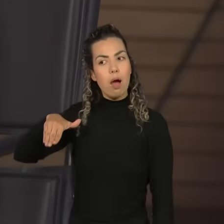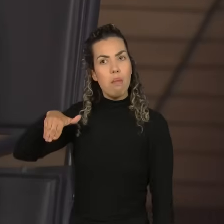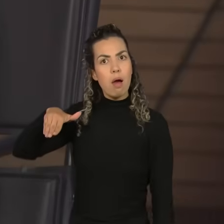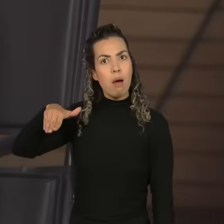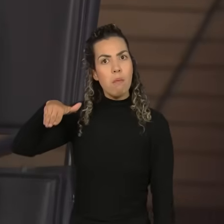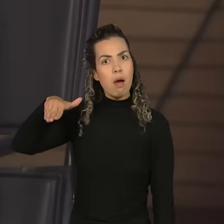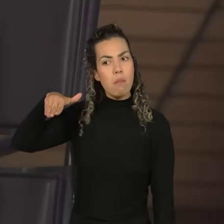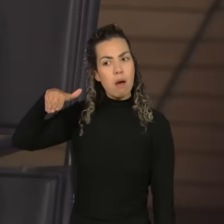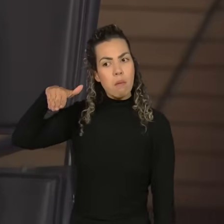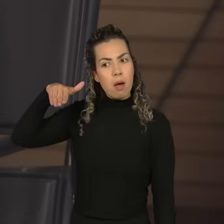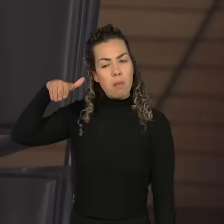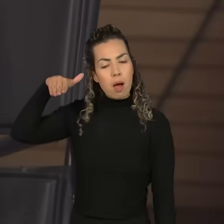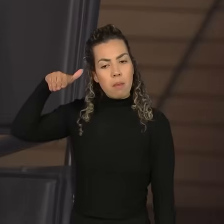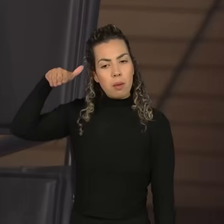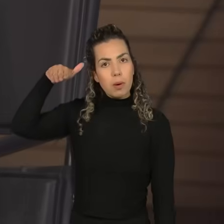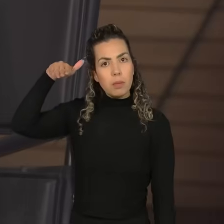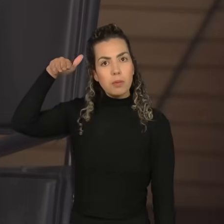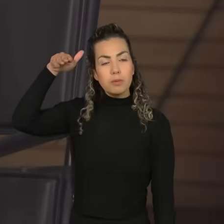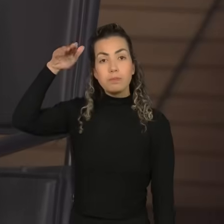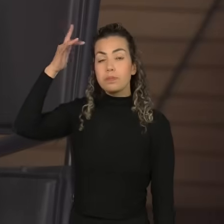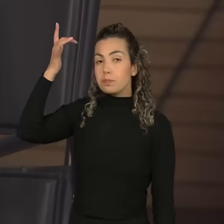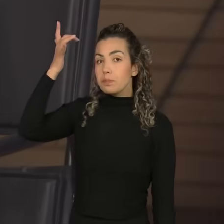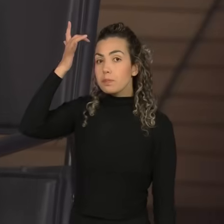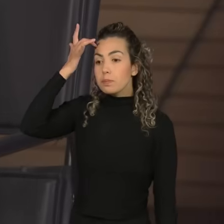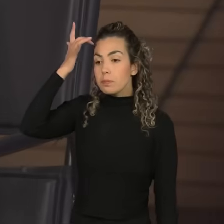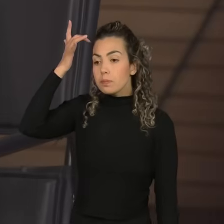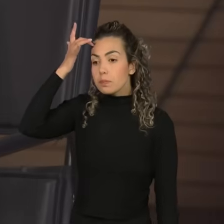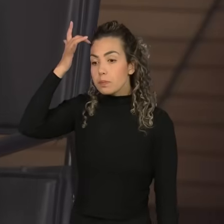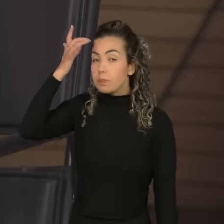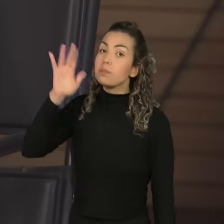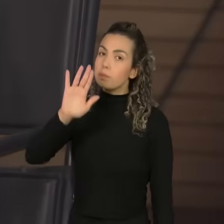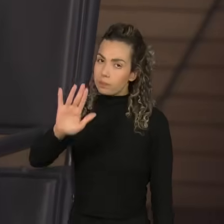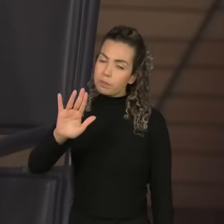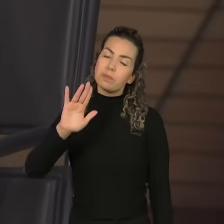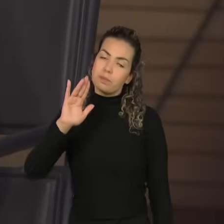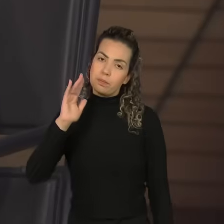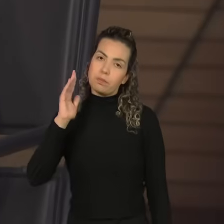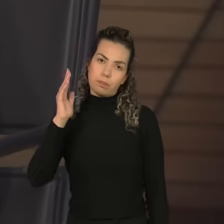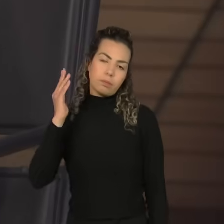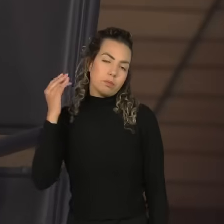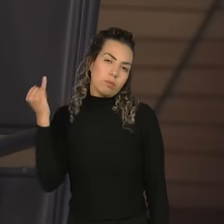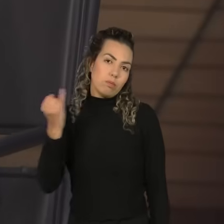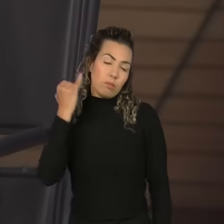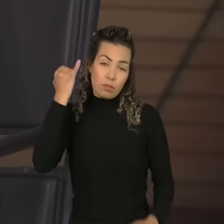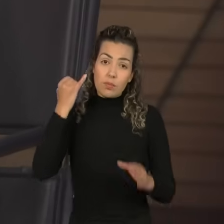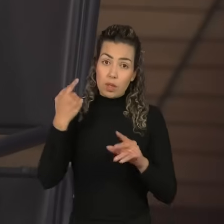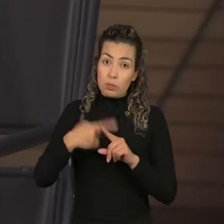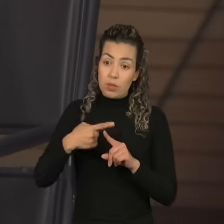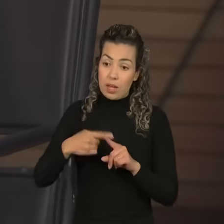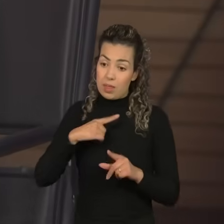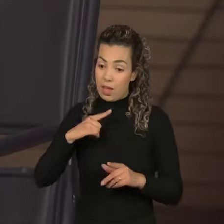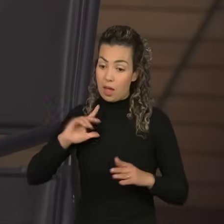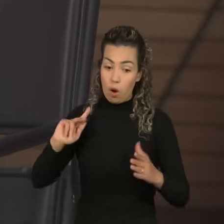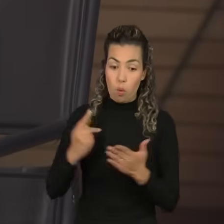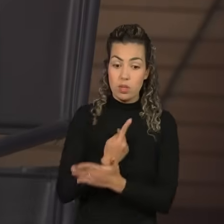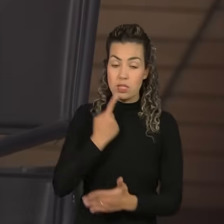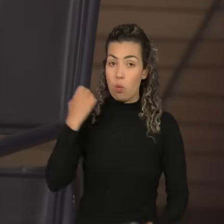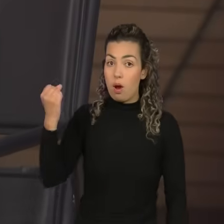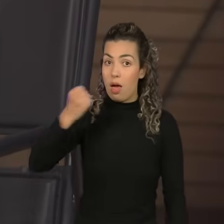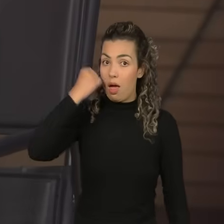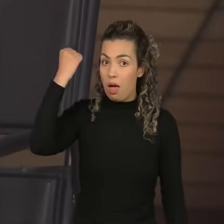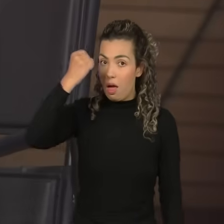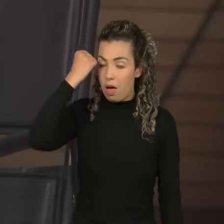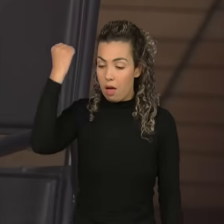amadurecendo, e aí é fundamental que o amadurecimento dele passa, não é? Por coisas muito graves,